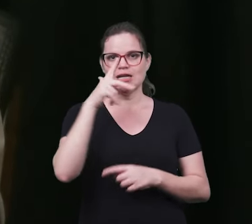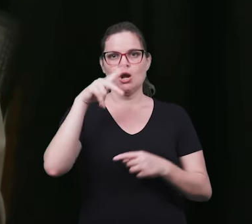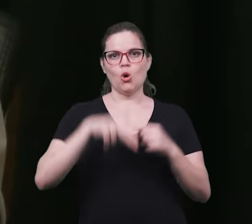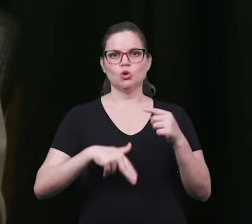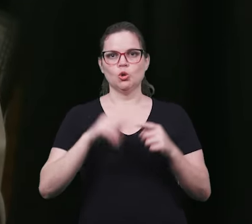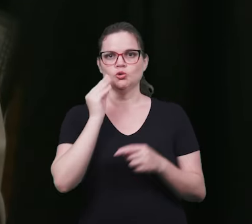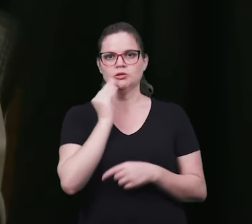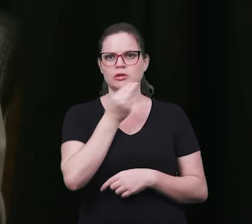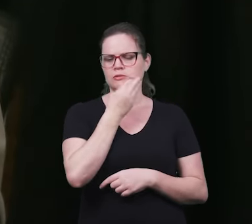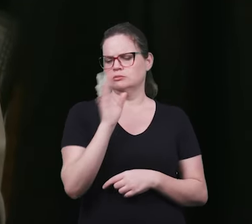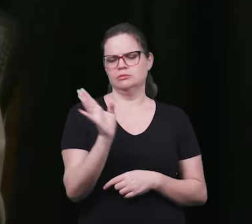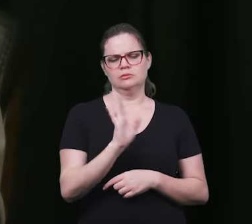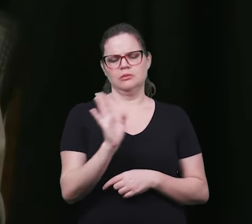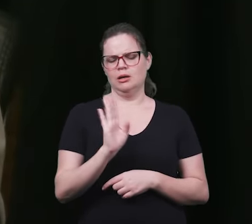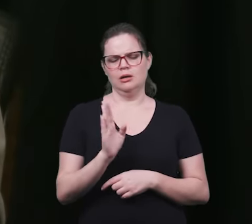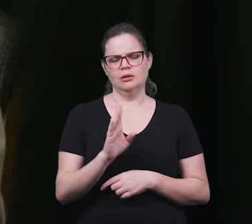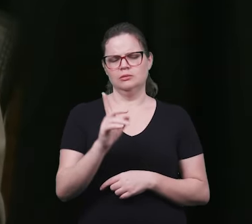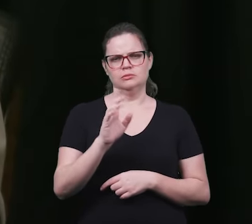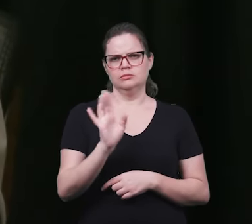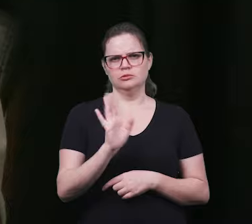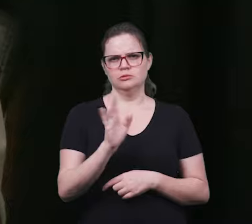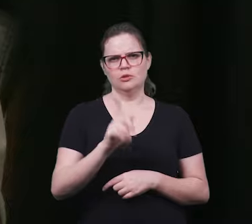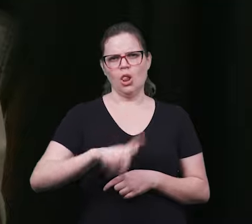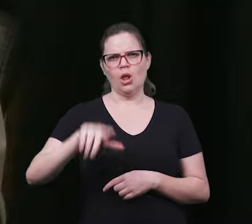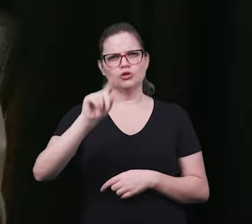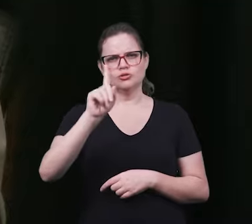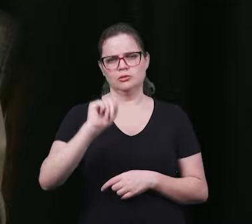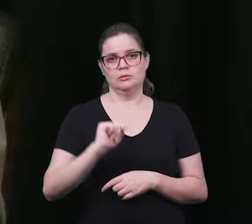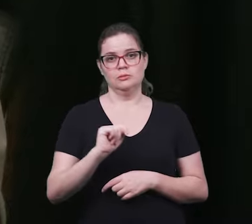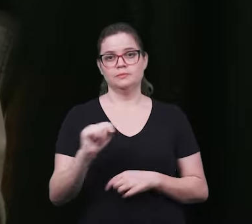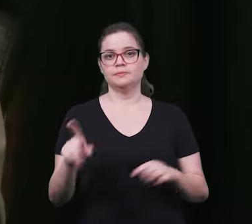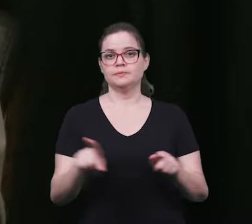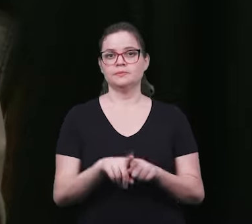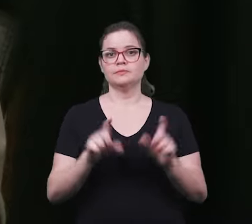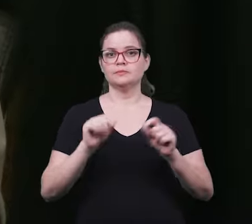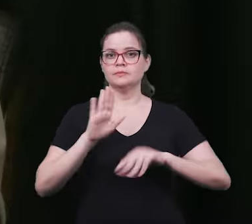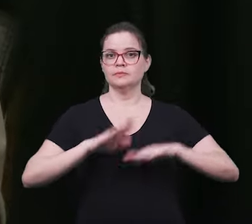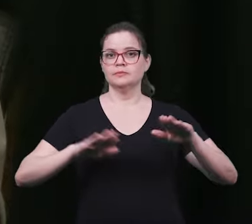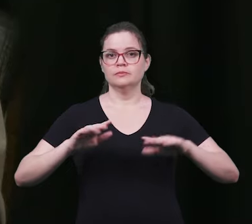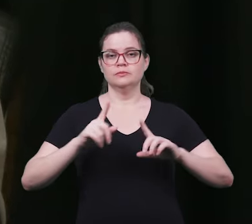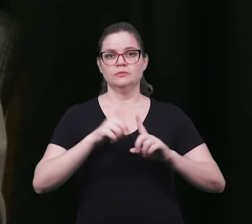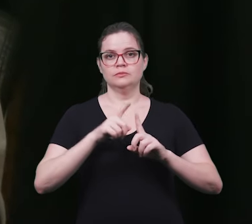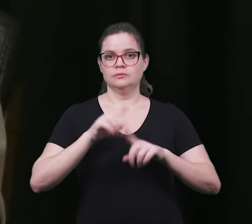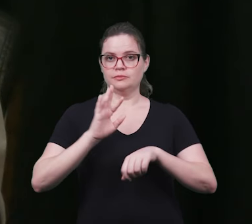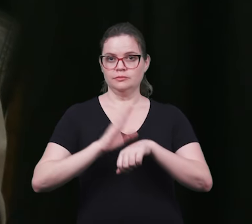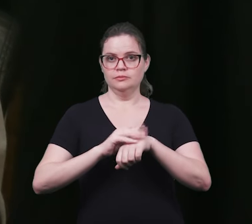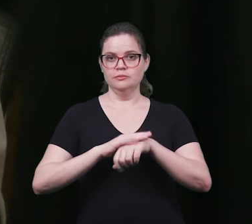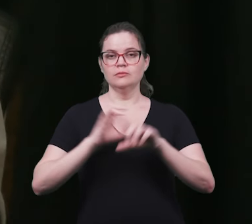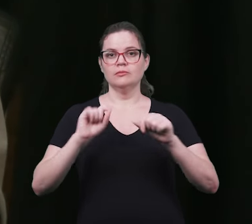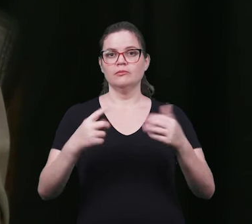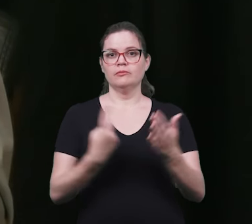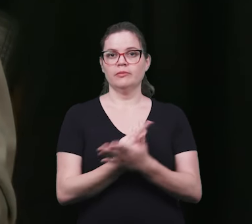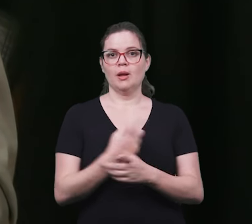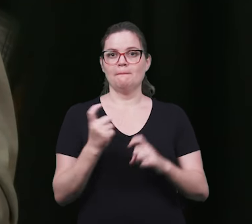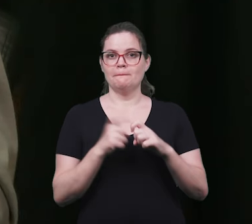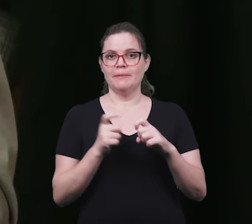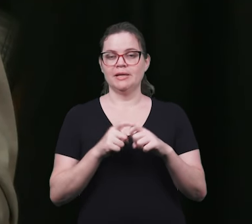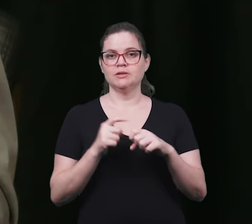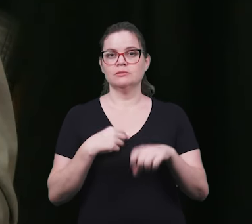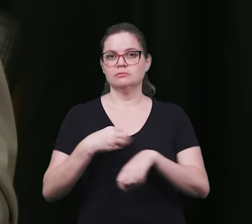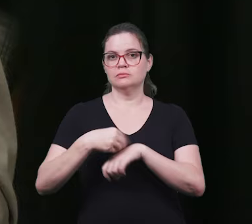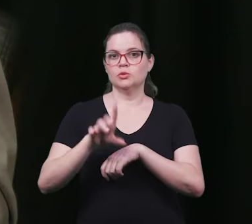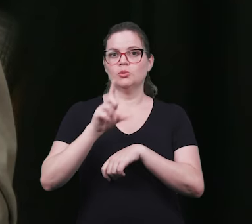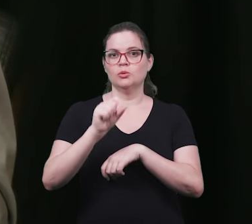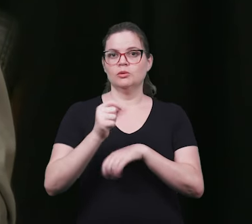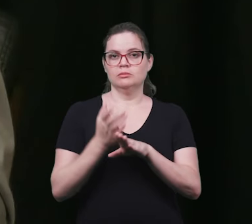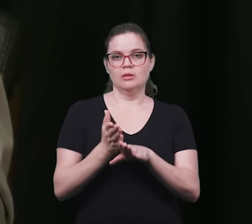causa disso. Ainda tem mais um detalhe. Dependendo da enfermidade, às vezes o médico recomenda que você